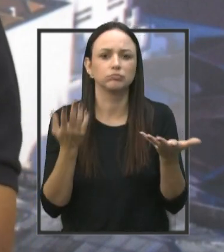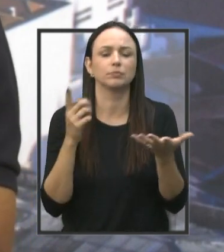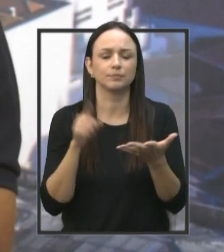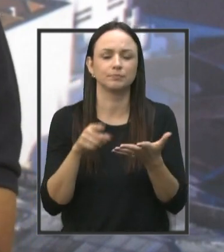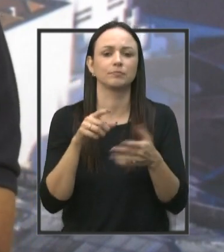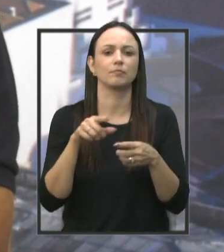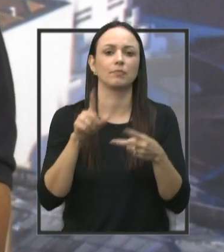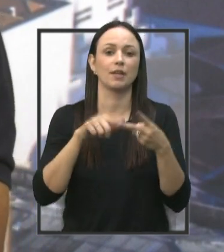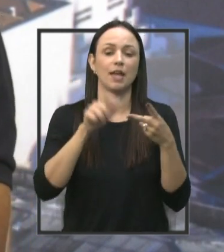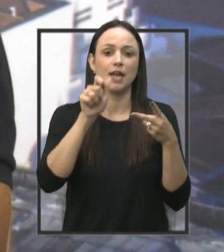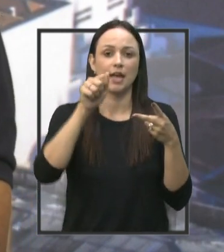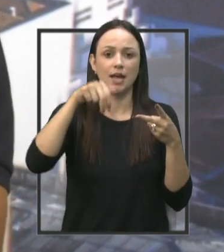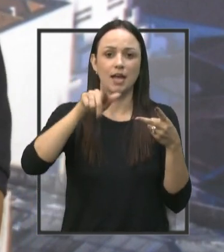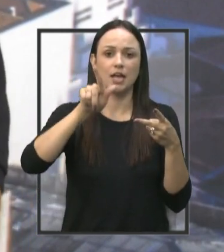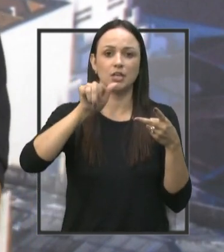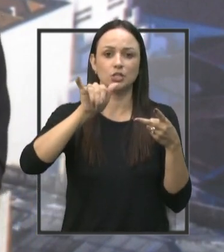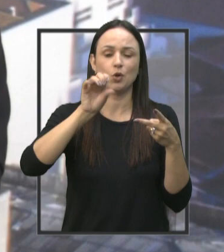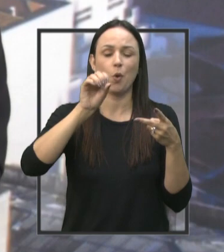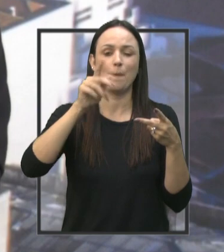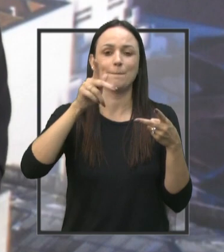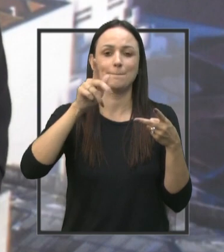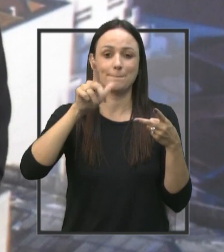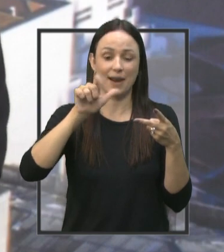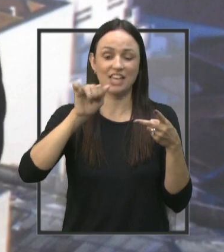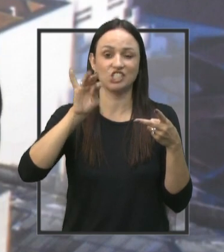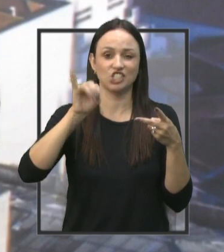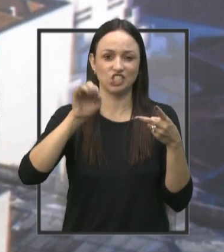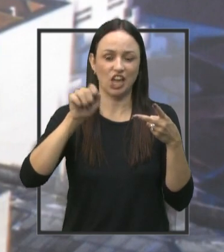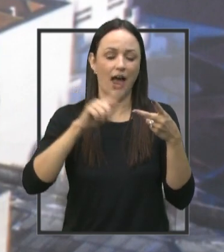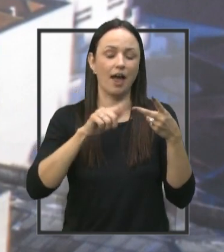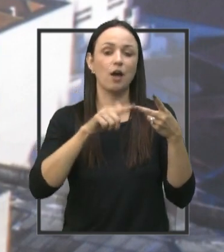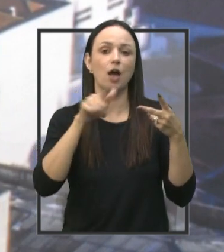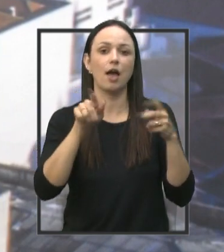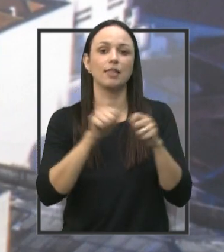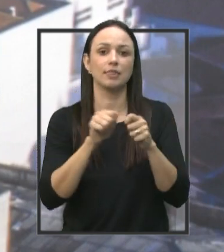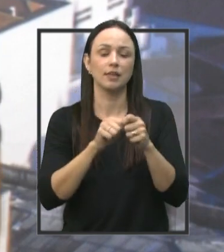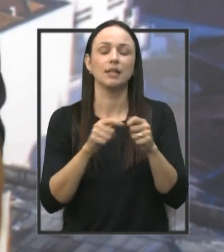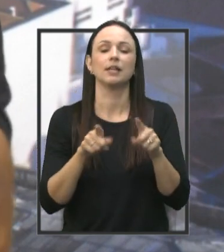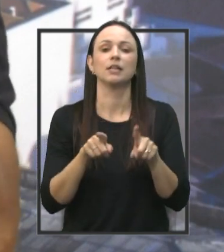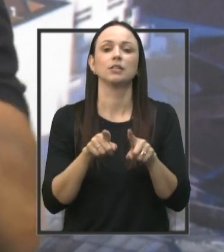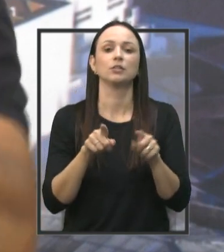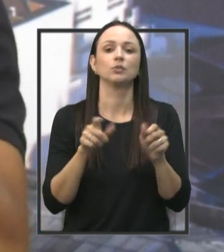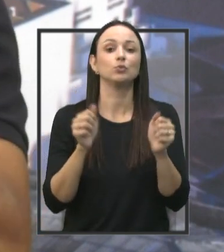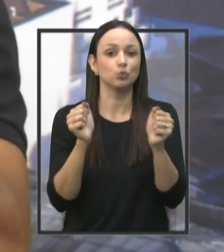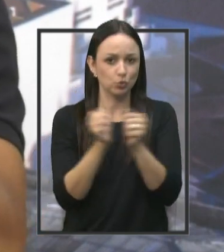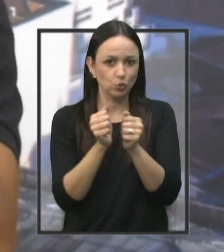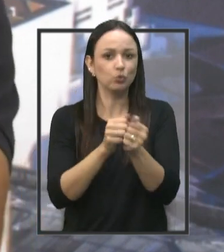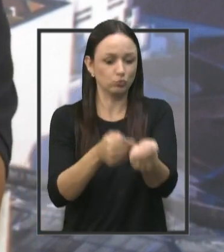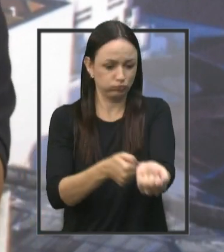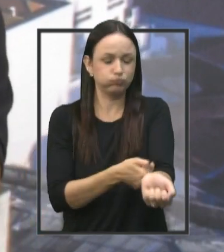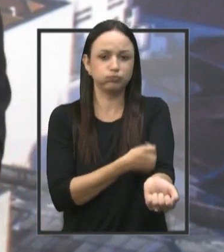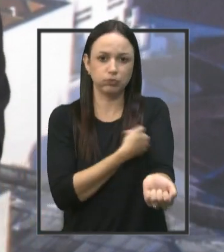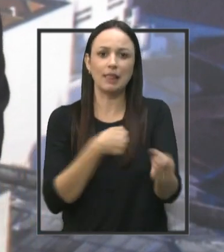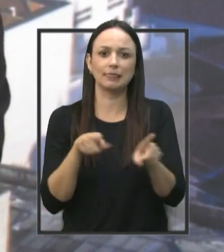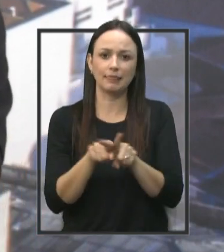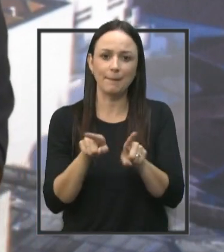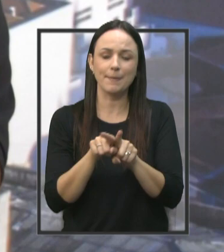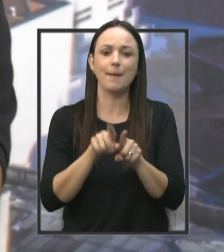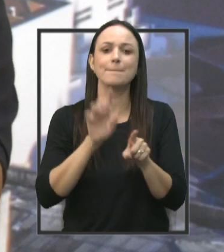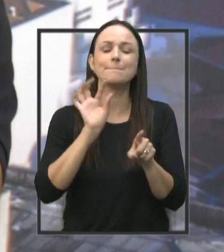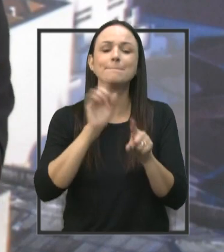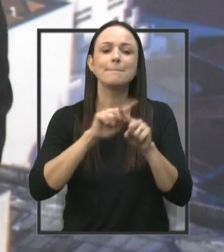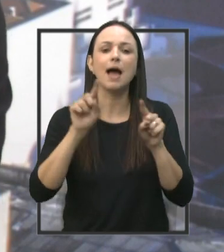o cateterismo. A angioplastia já é um procedimento que pode ser feito até junto no mesmo momento, mas